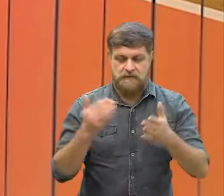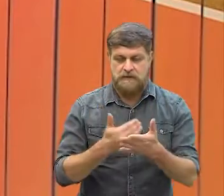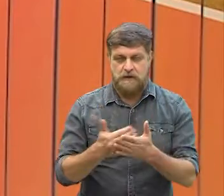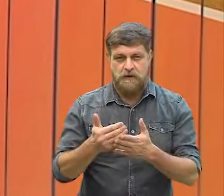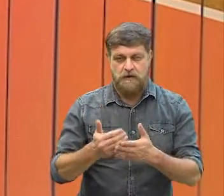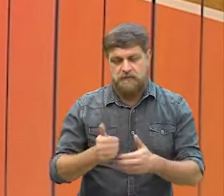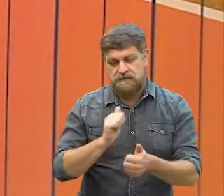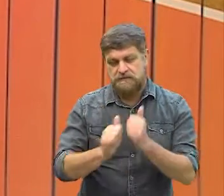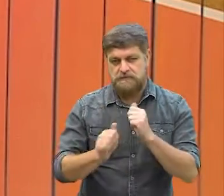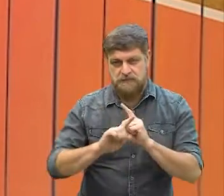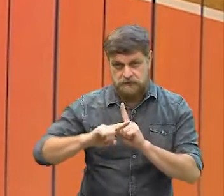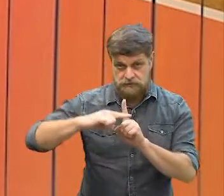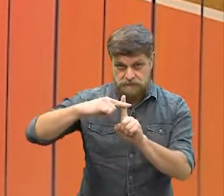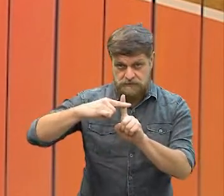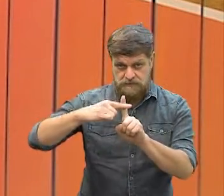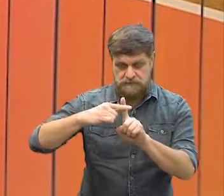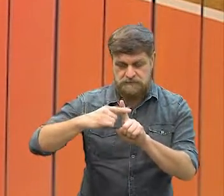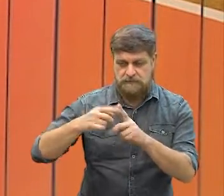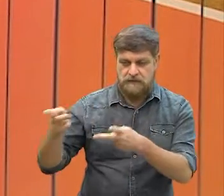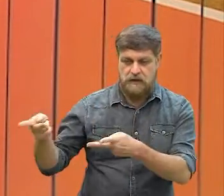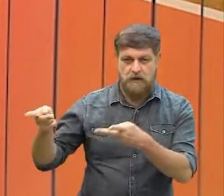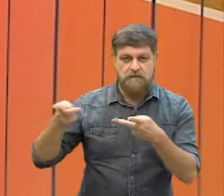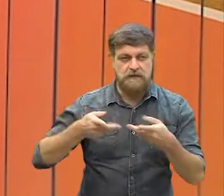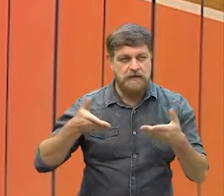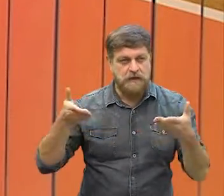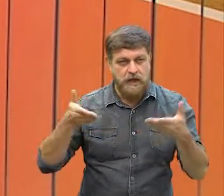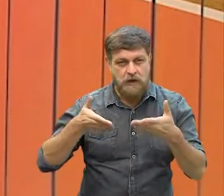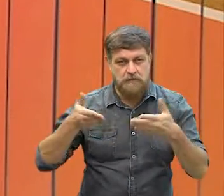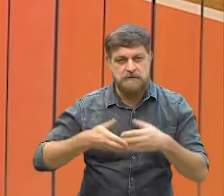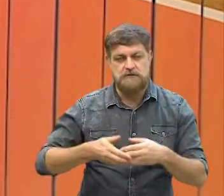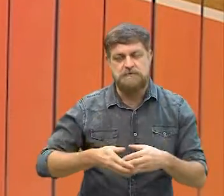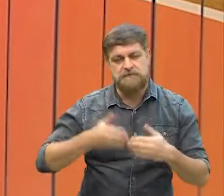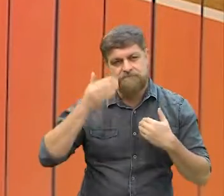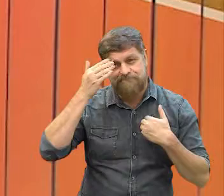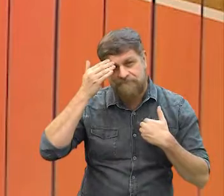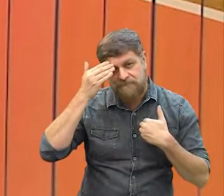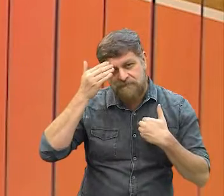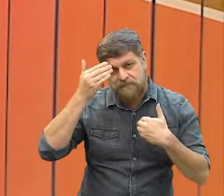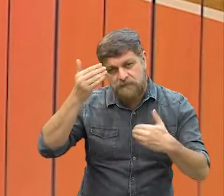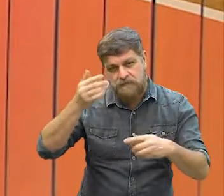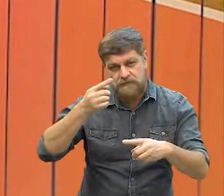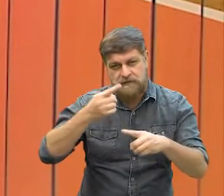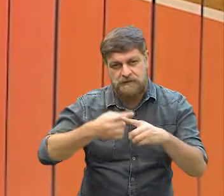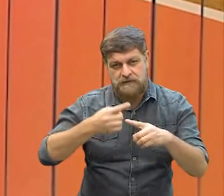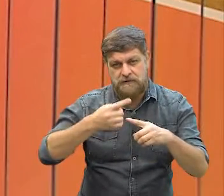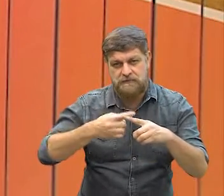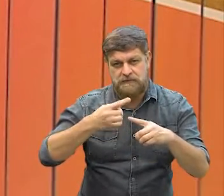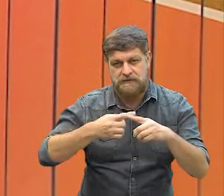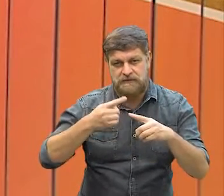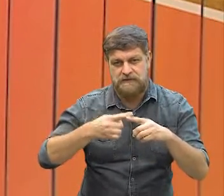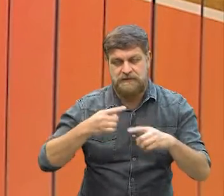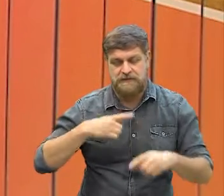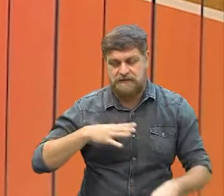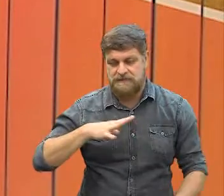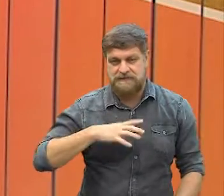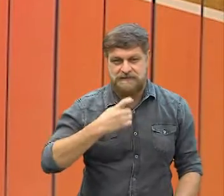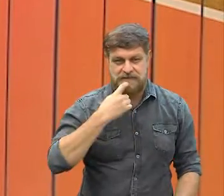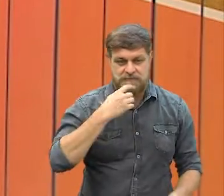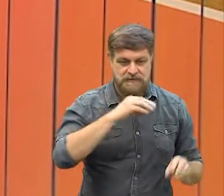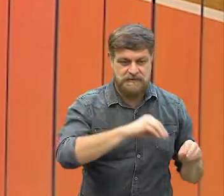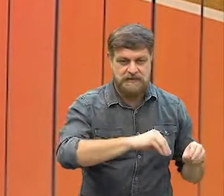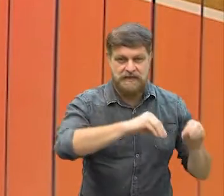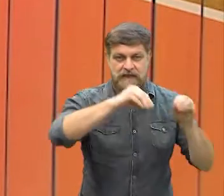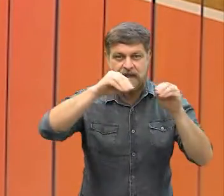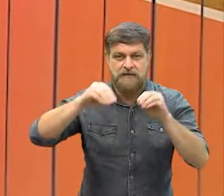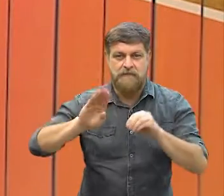Olá, começa agora o Mais Esportes e a minha convidada de hoje eu já agradeço porque está em deslocamento de Campinas